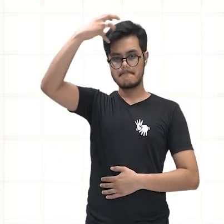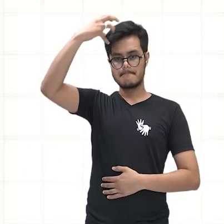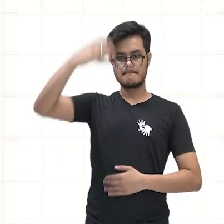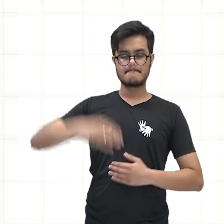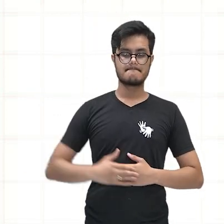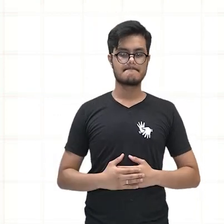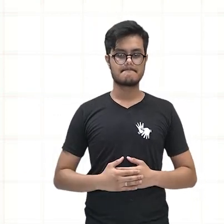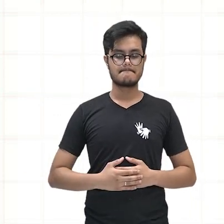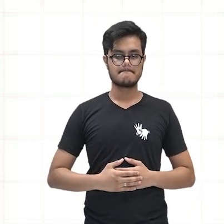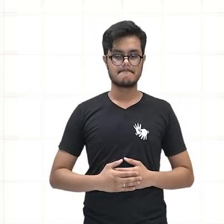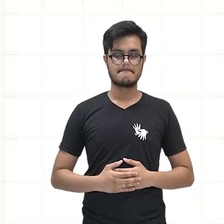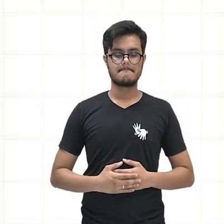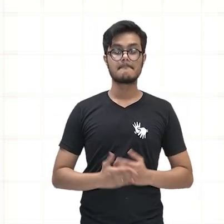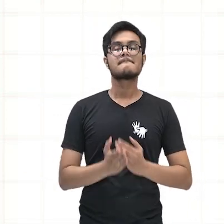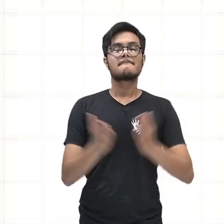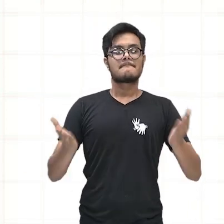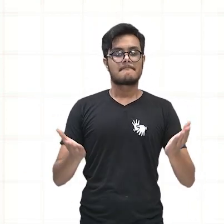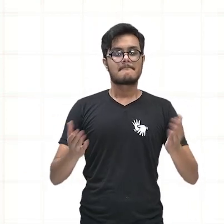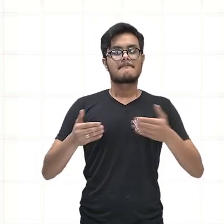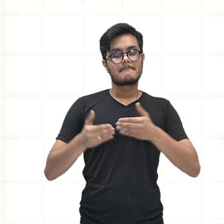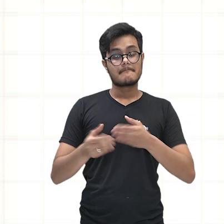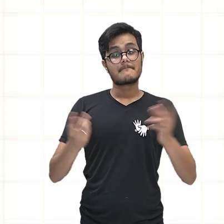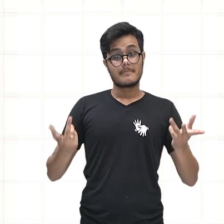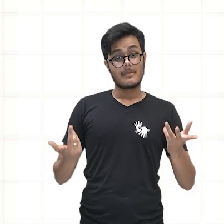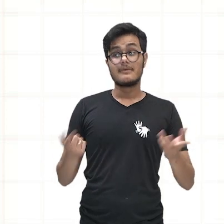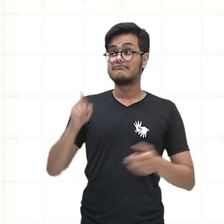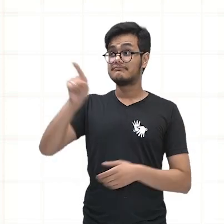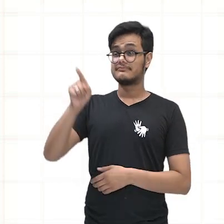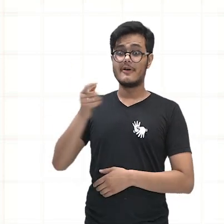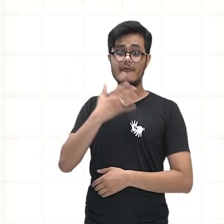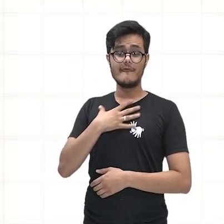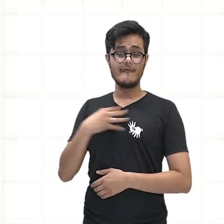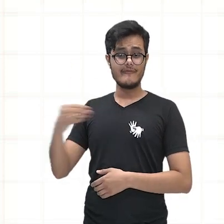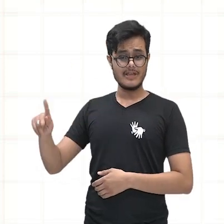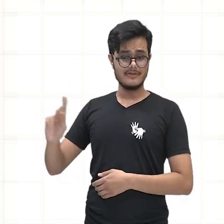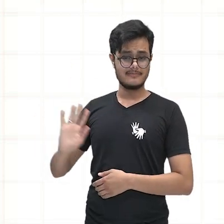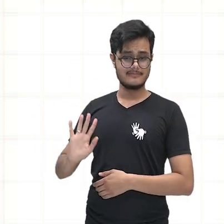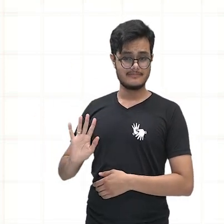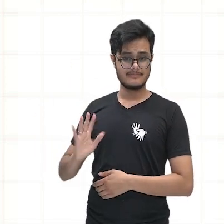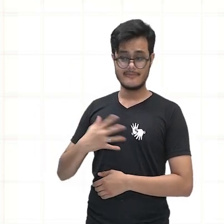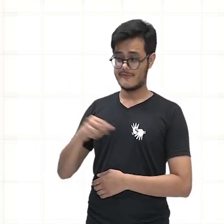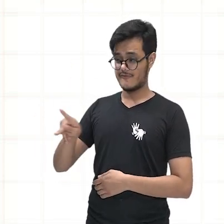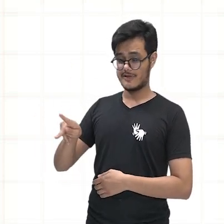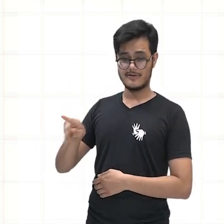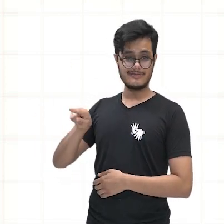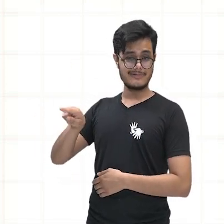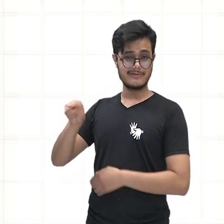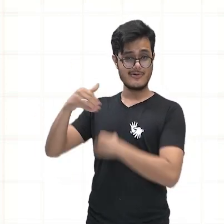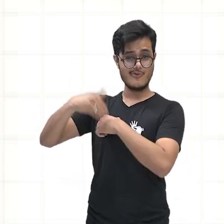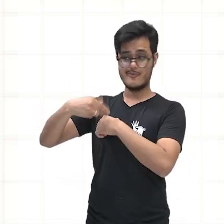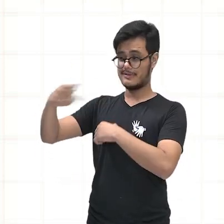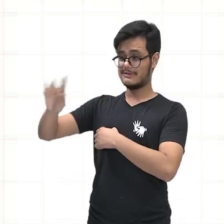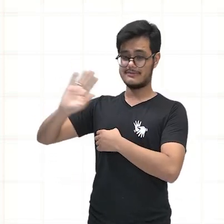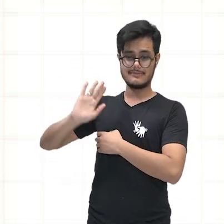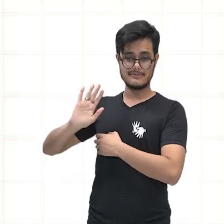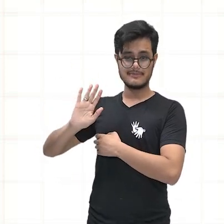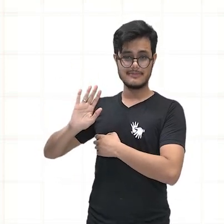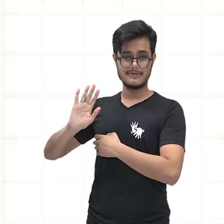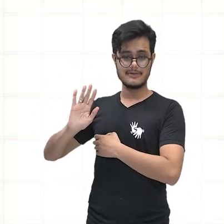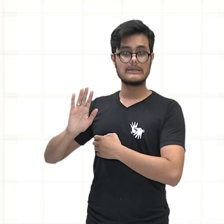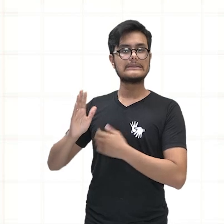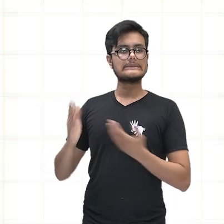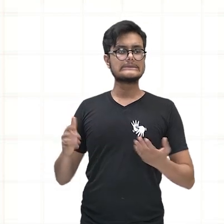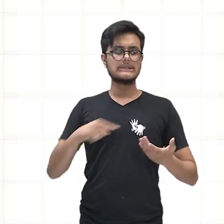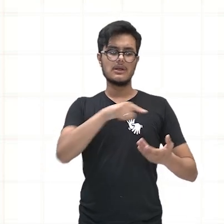vamos ver ó turminha que o Estopim para queda da monarquia foi um problema causado pelo filho de Tarquino e isso